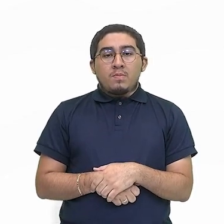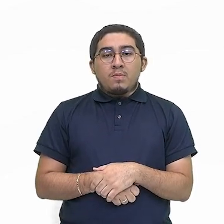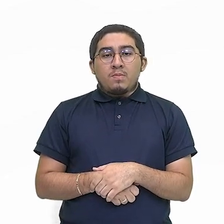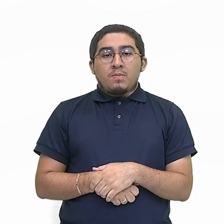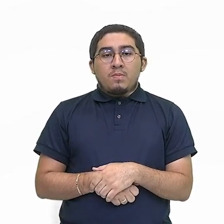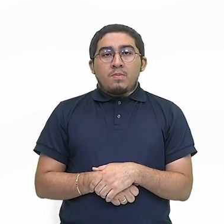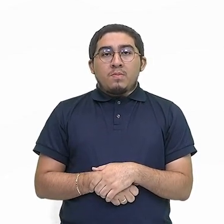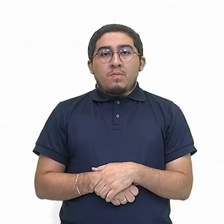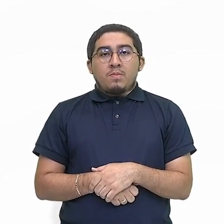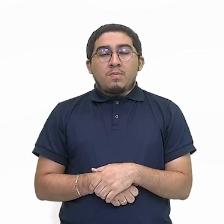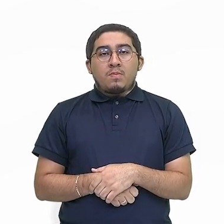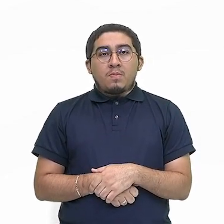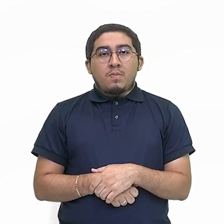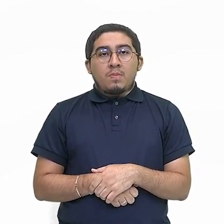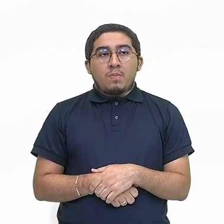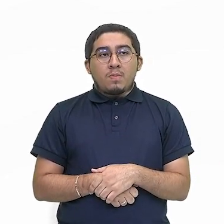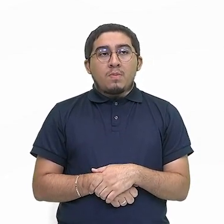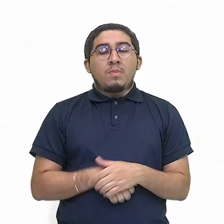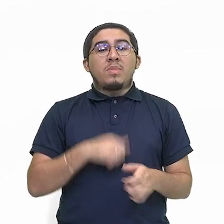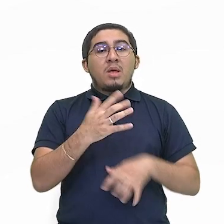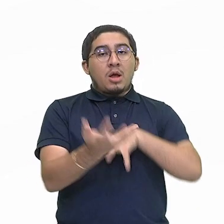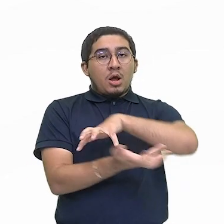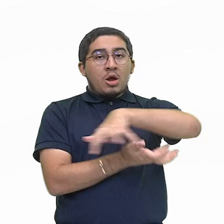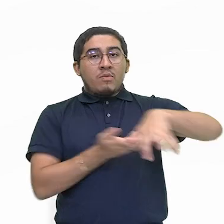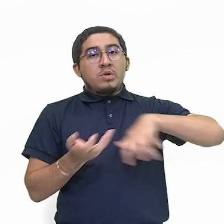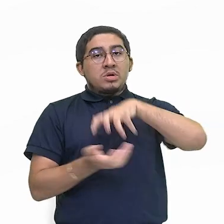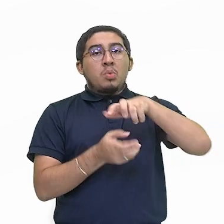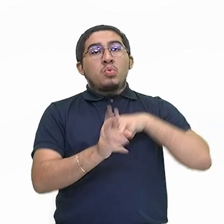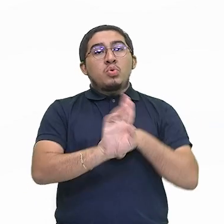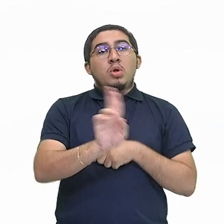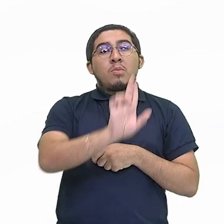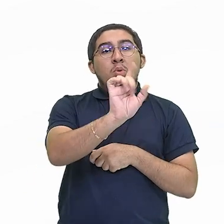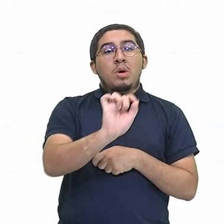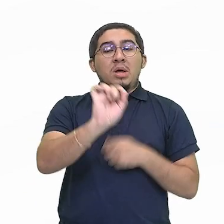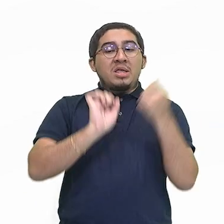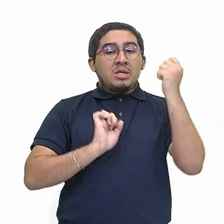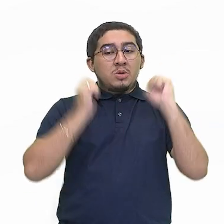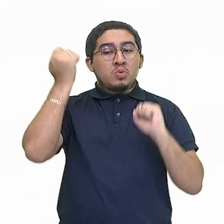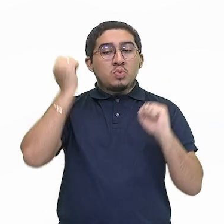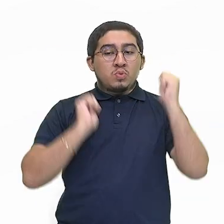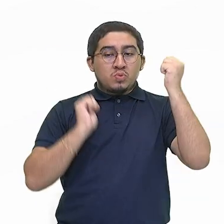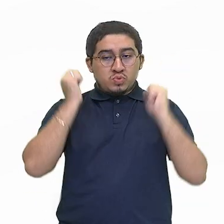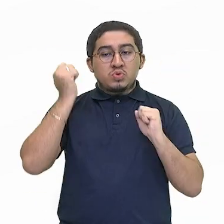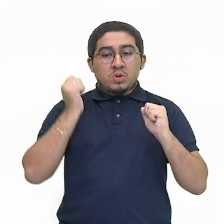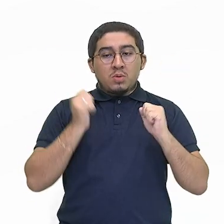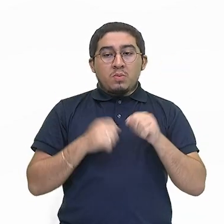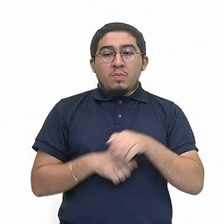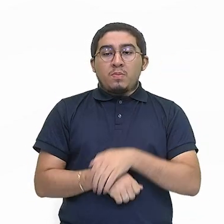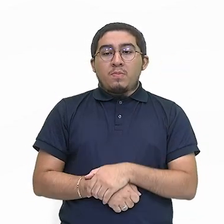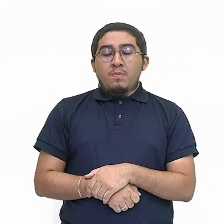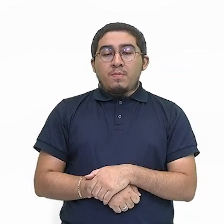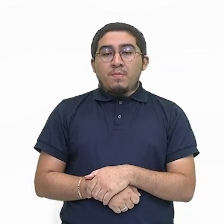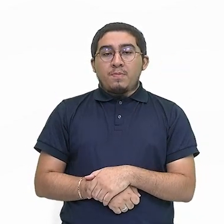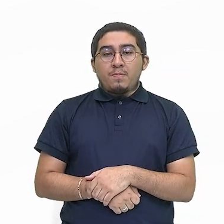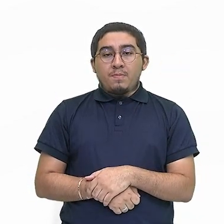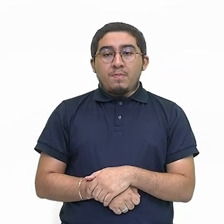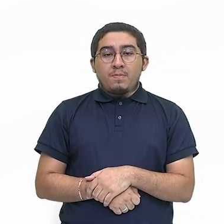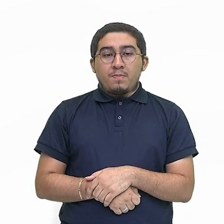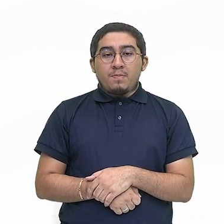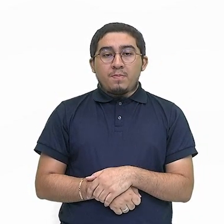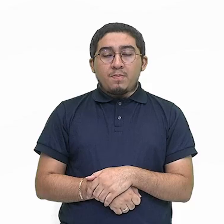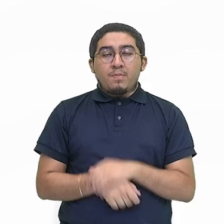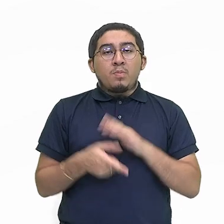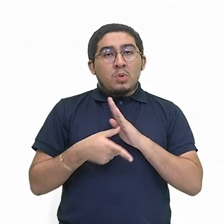Essa revolução ficou conhecida na história como Revolução Industrial. né? Antes,